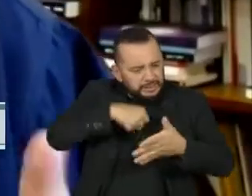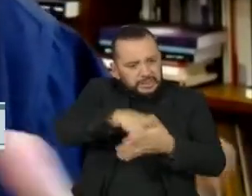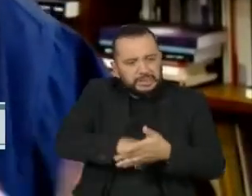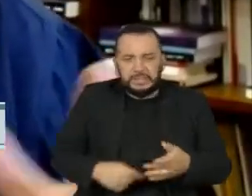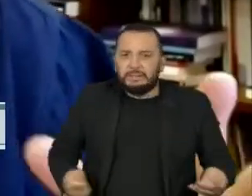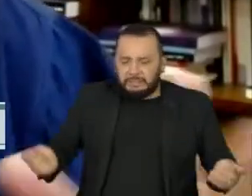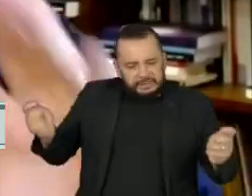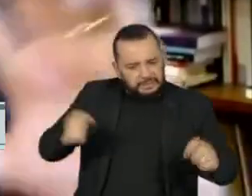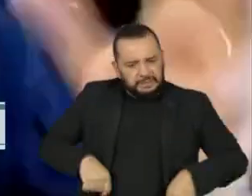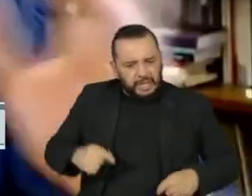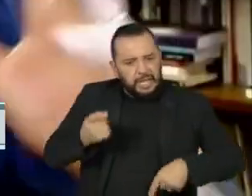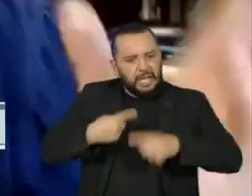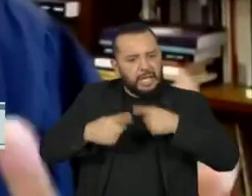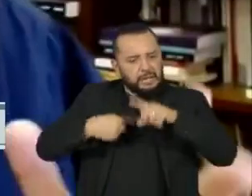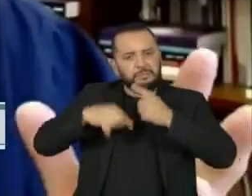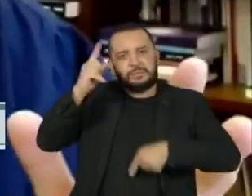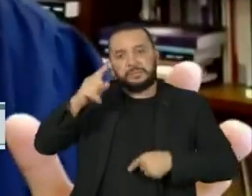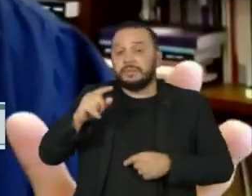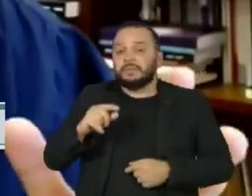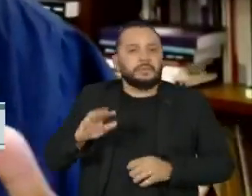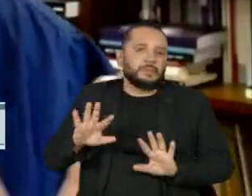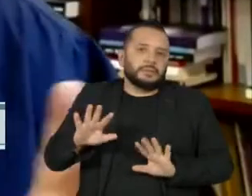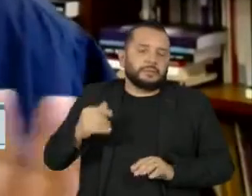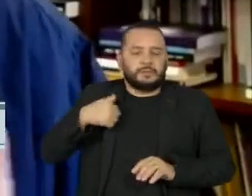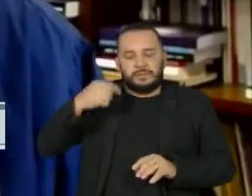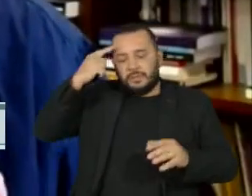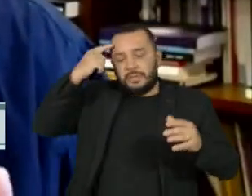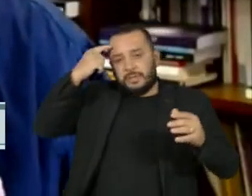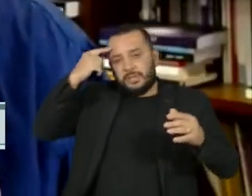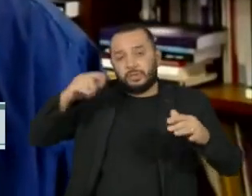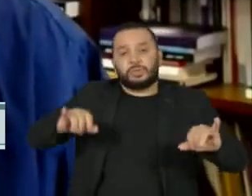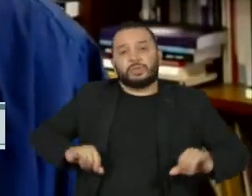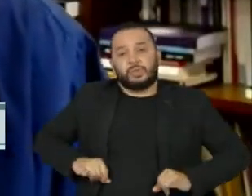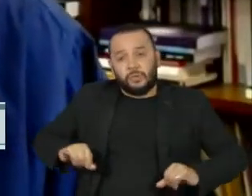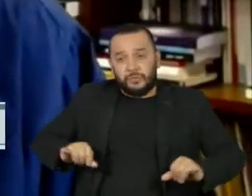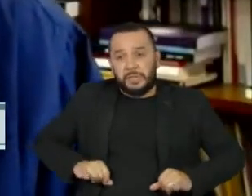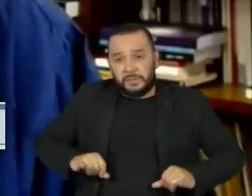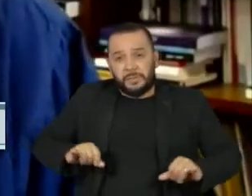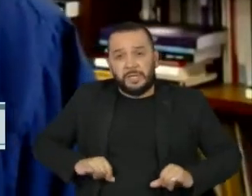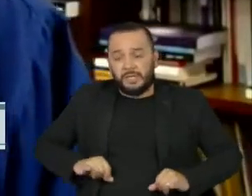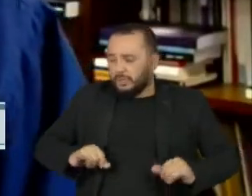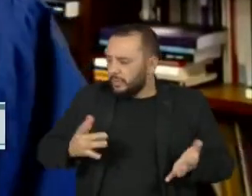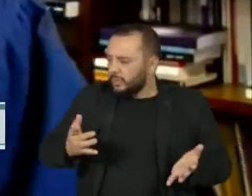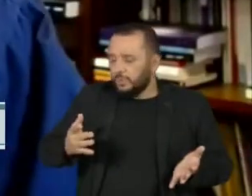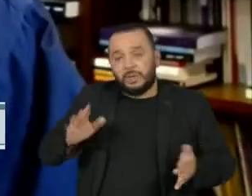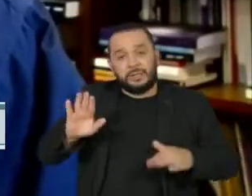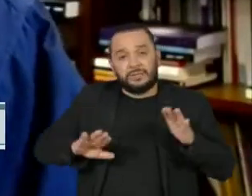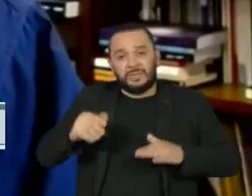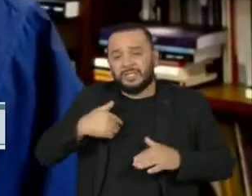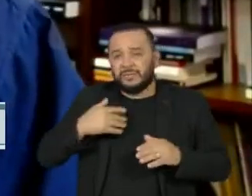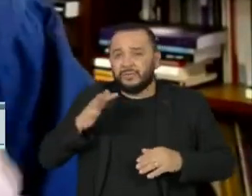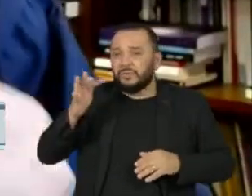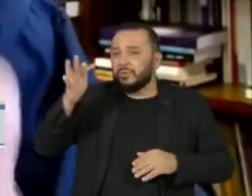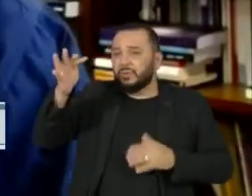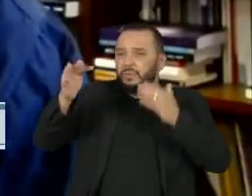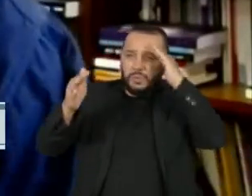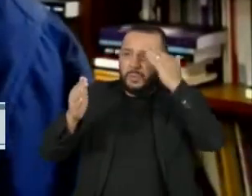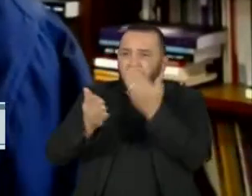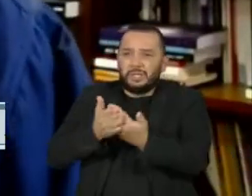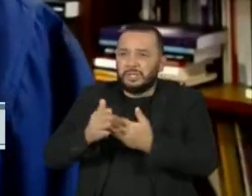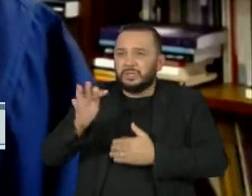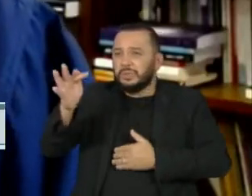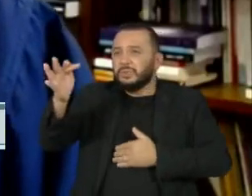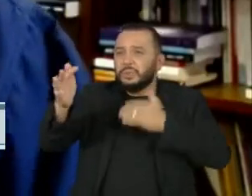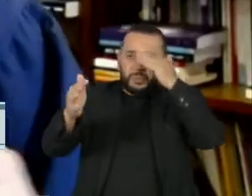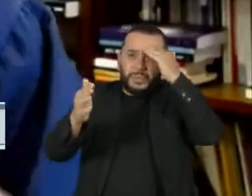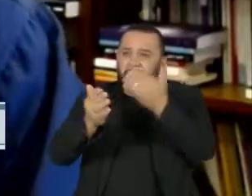é característico do sofrimento mental ir reduzindo o futuro. E reduzindo o futuro assim, ao próximo